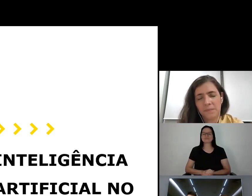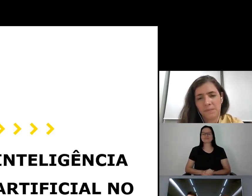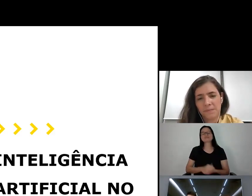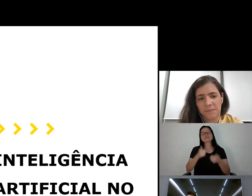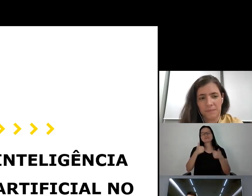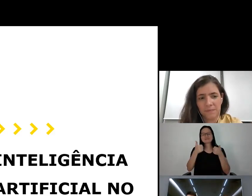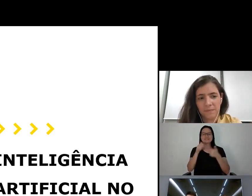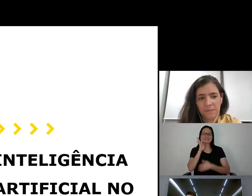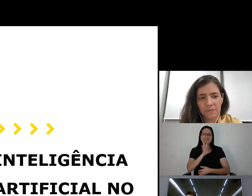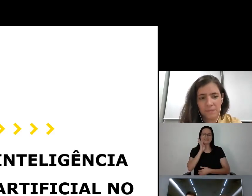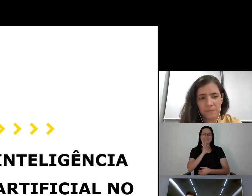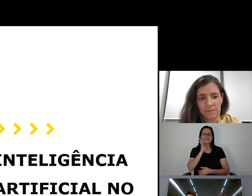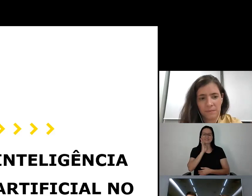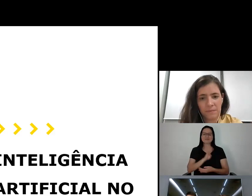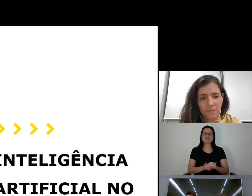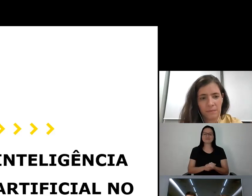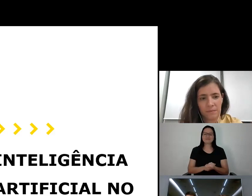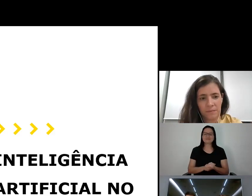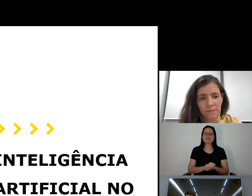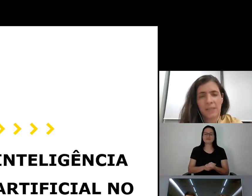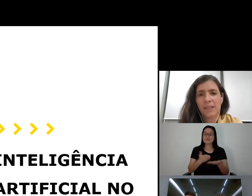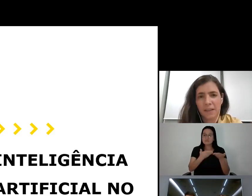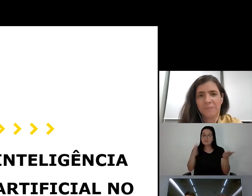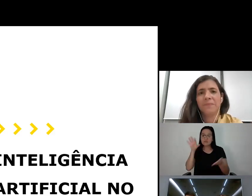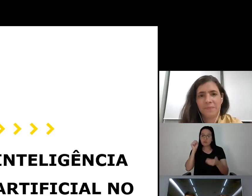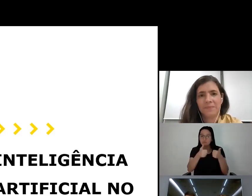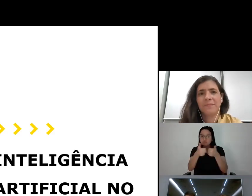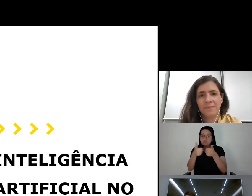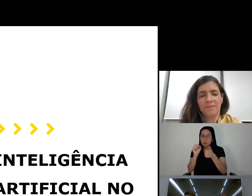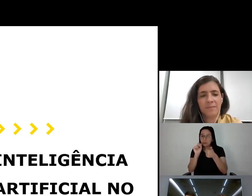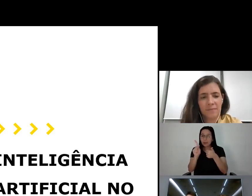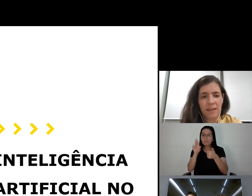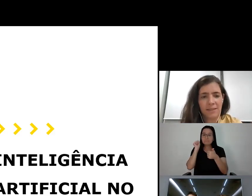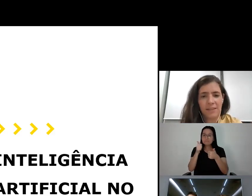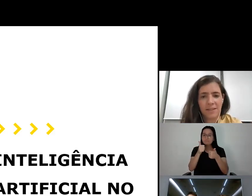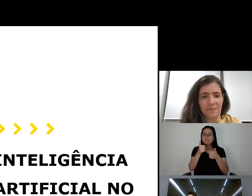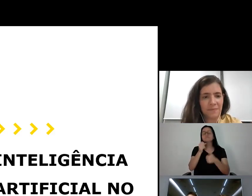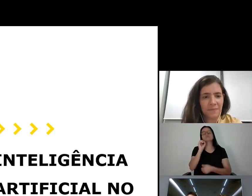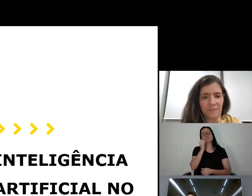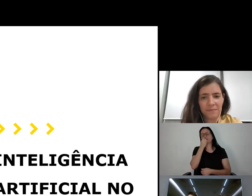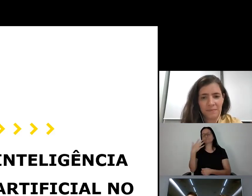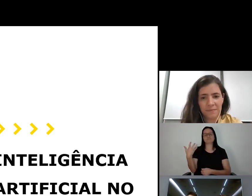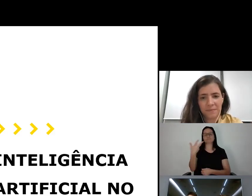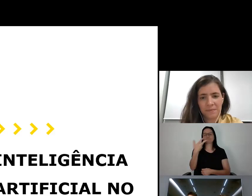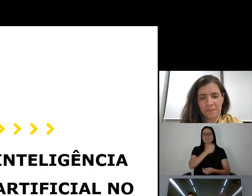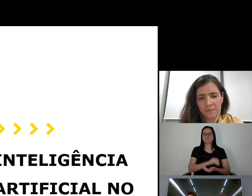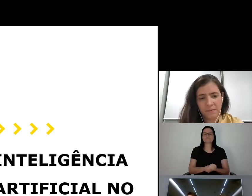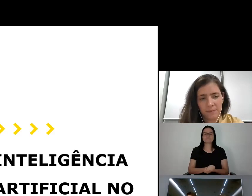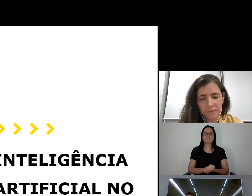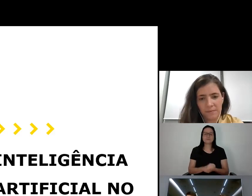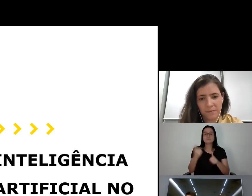Legal. Antes de tudo, pessoal, vocês nos ouvem bem? Tá todo Sim. mundo ouvindo bem? Ótimo, maravilha.